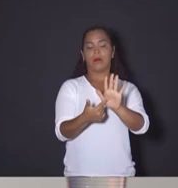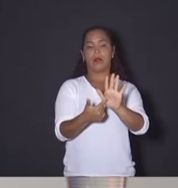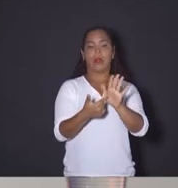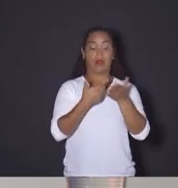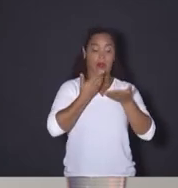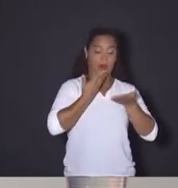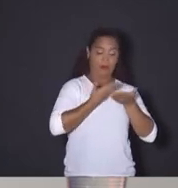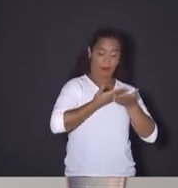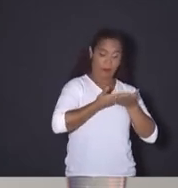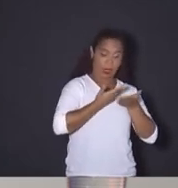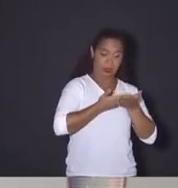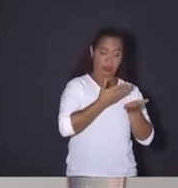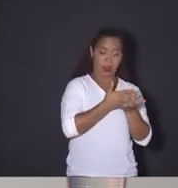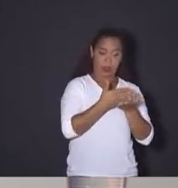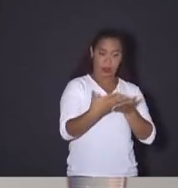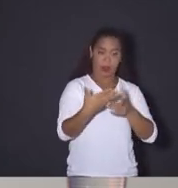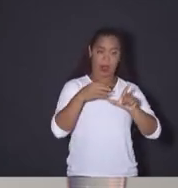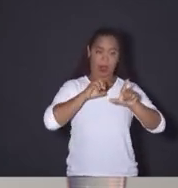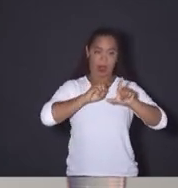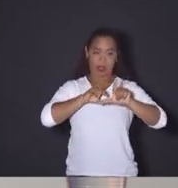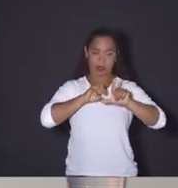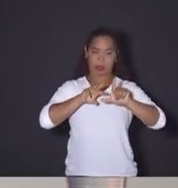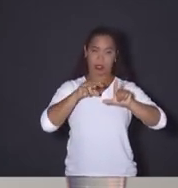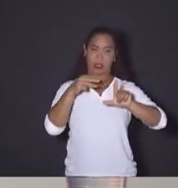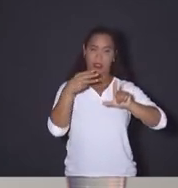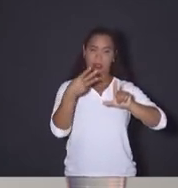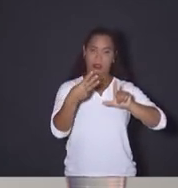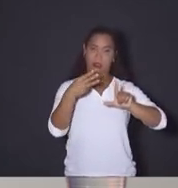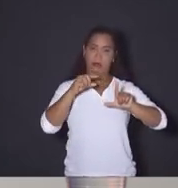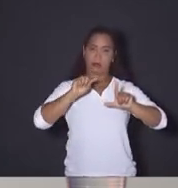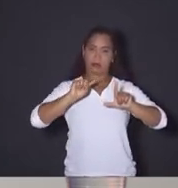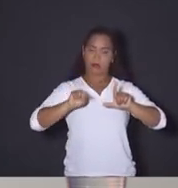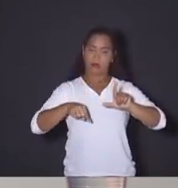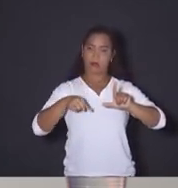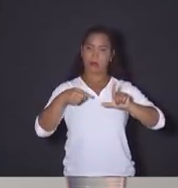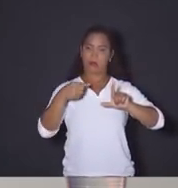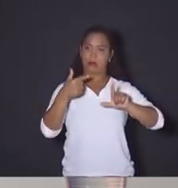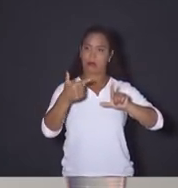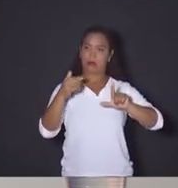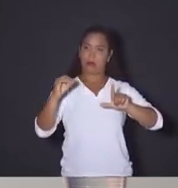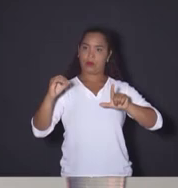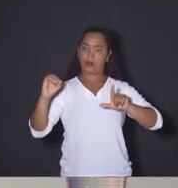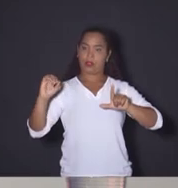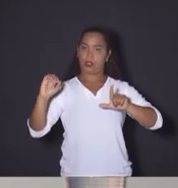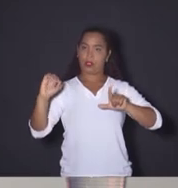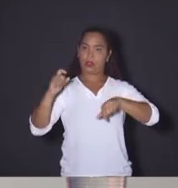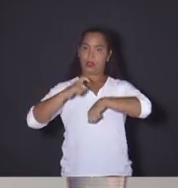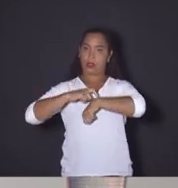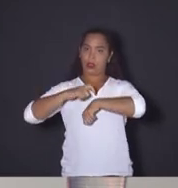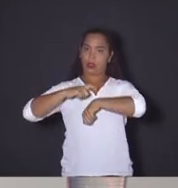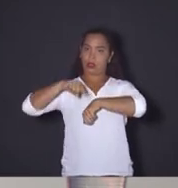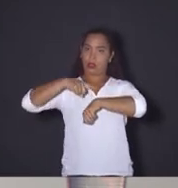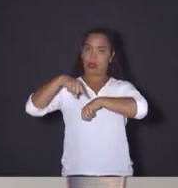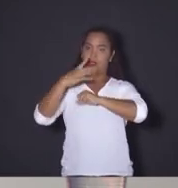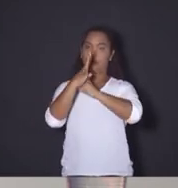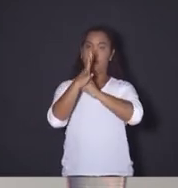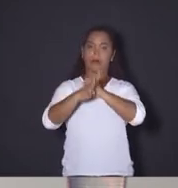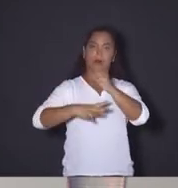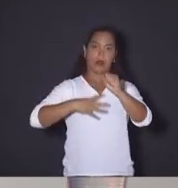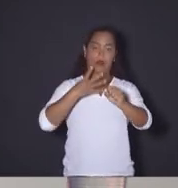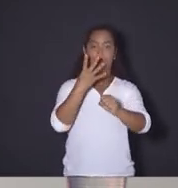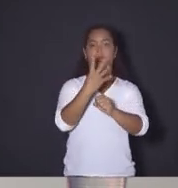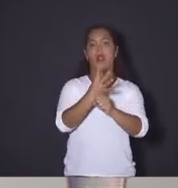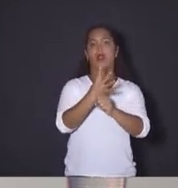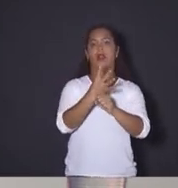formação inicial para licenciatura com 3200 horas e 44 anos de duração a segunda licenciatura